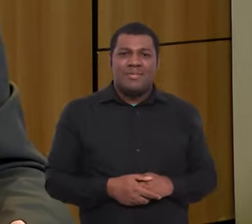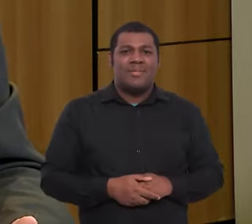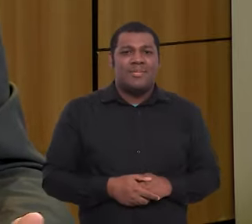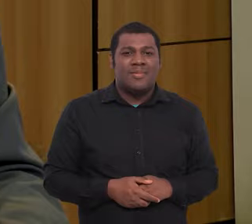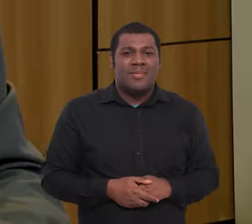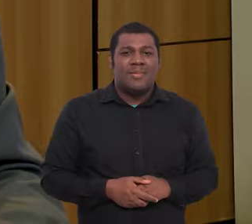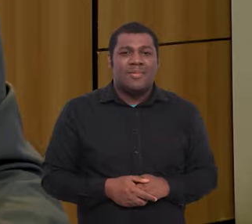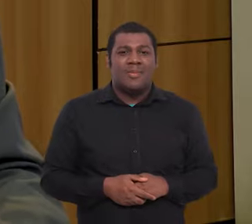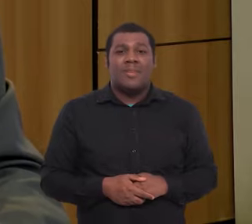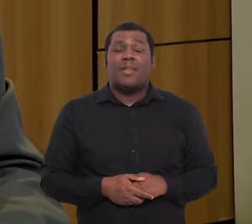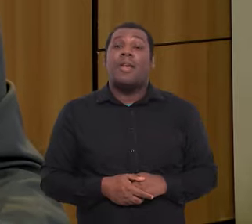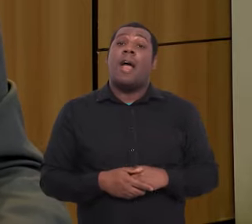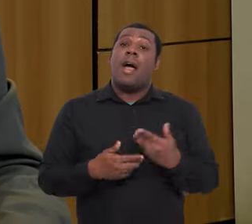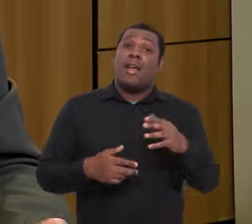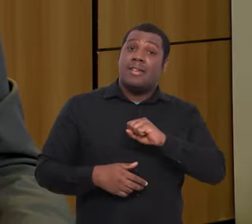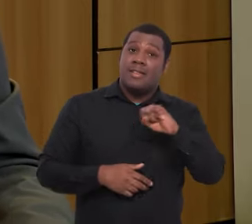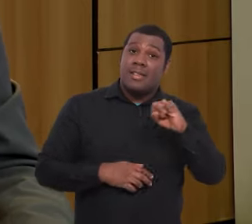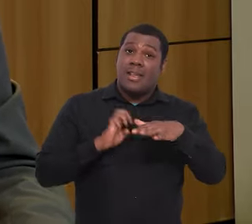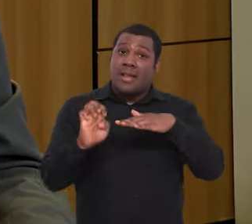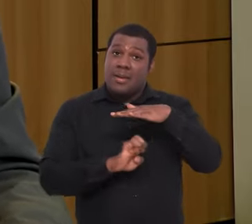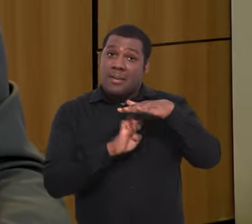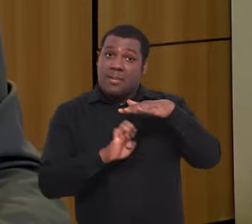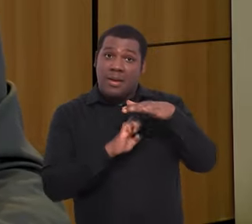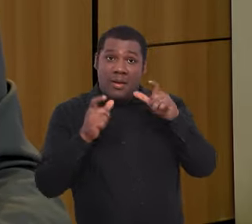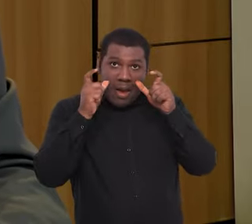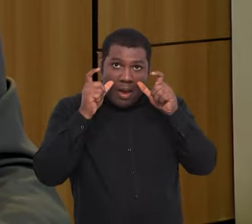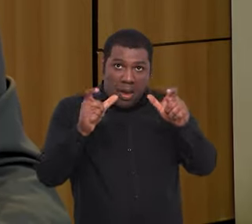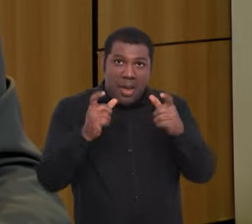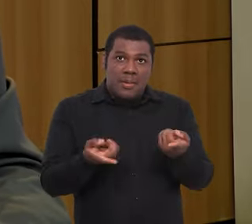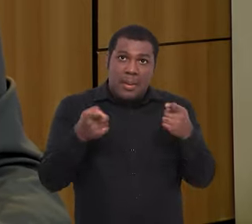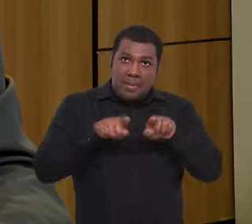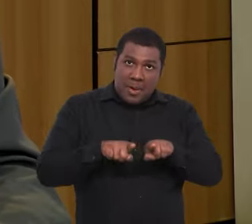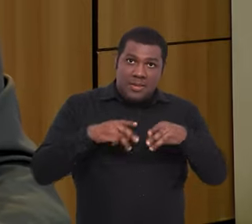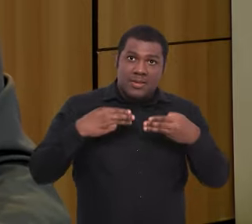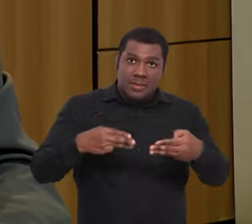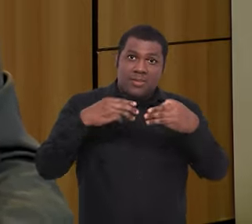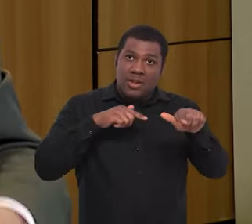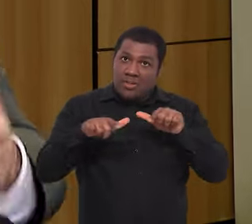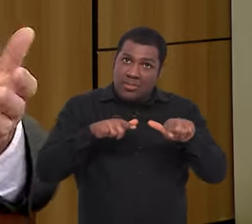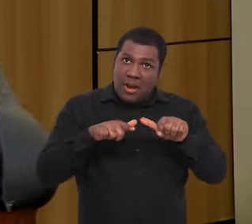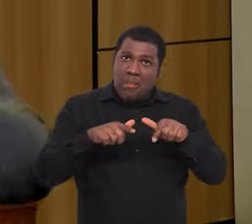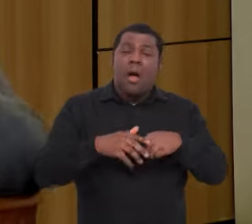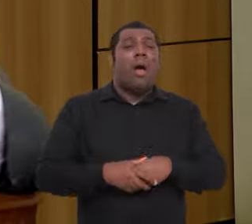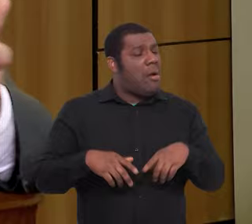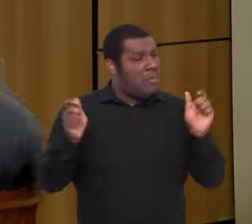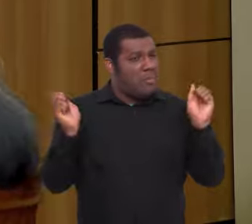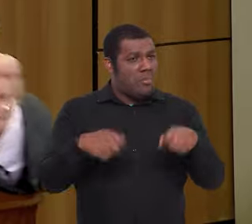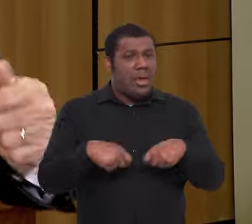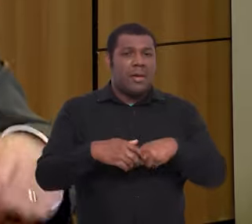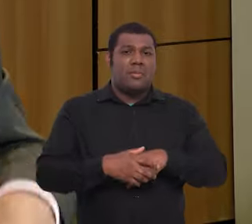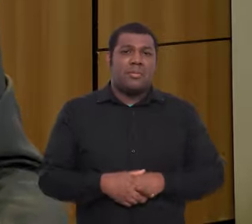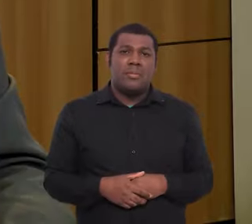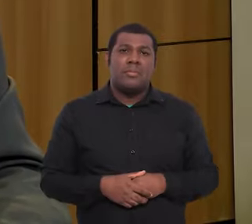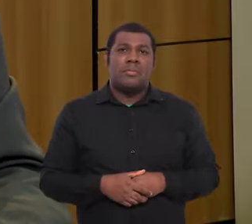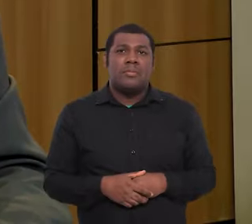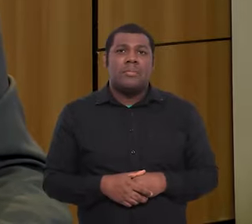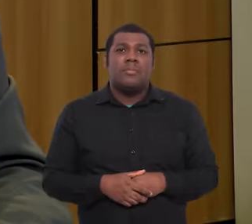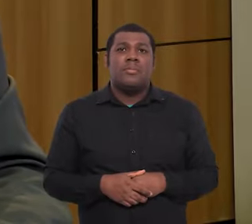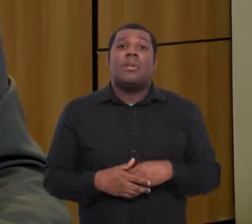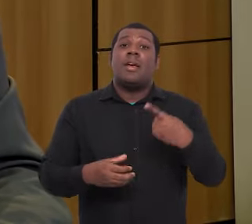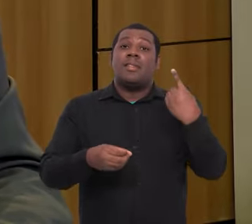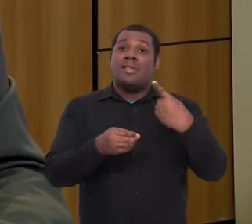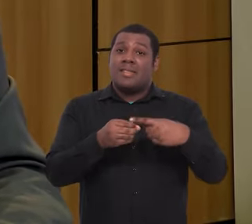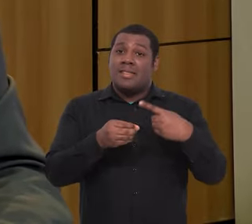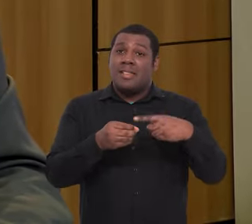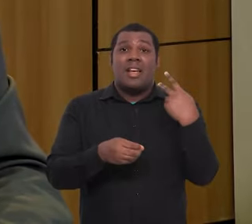ser parceiro aí você pode ter por exemplo não é lá na sua cidade um laboratório